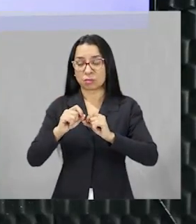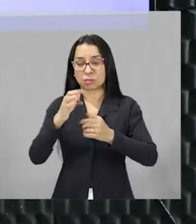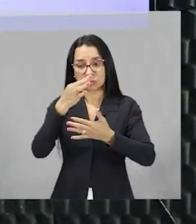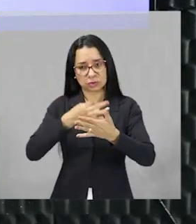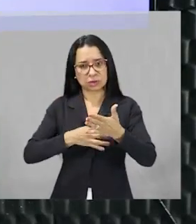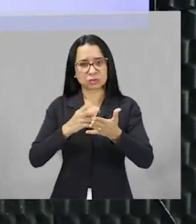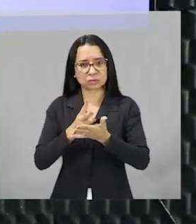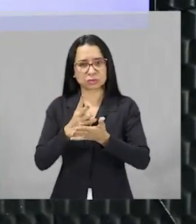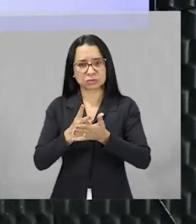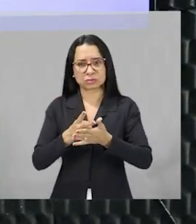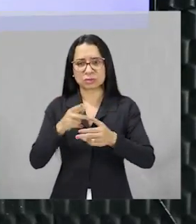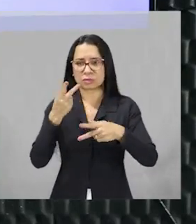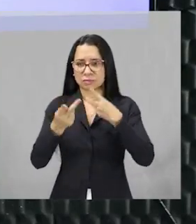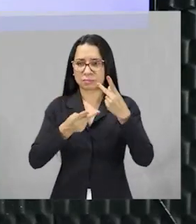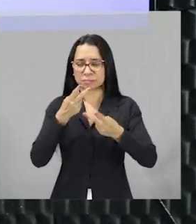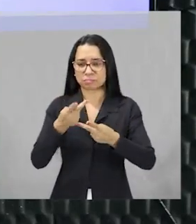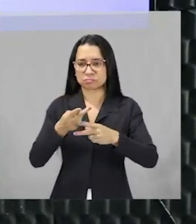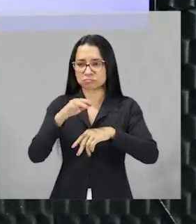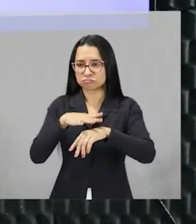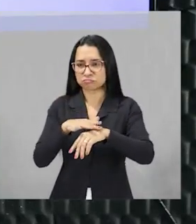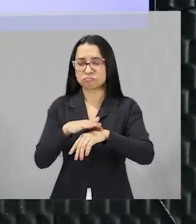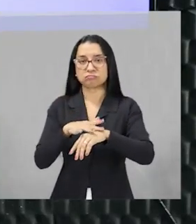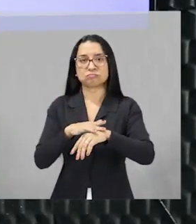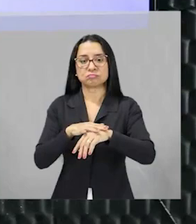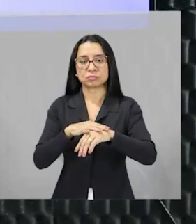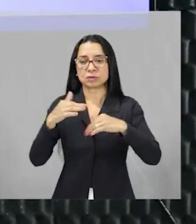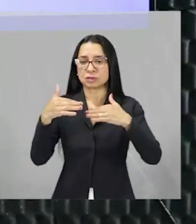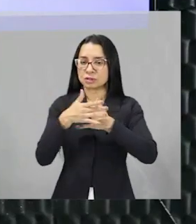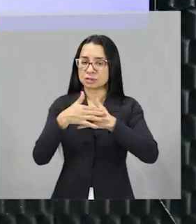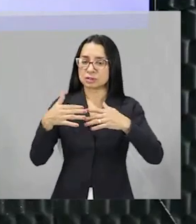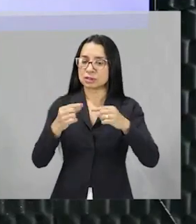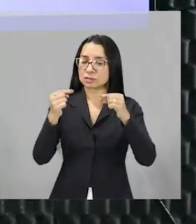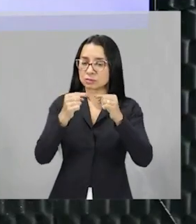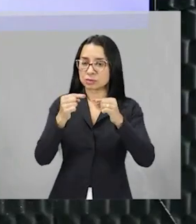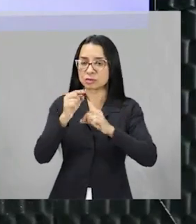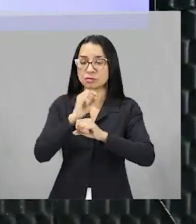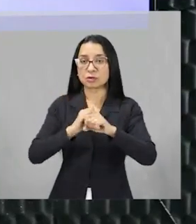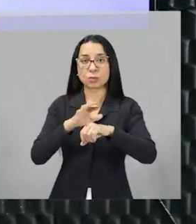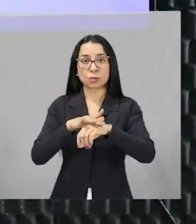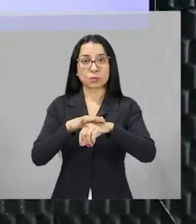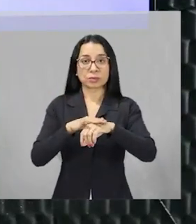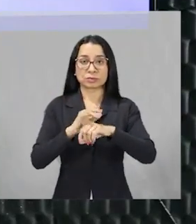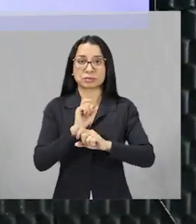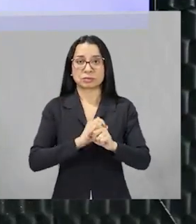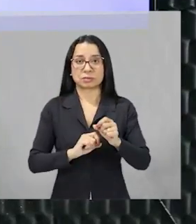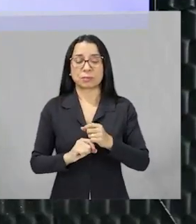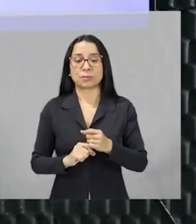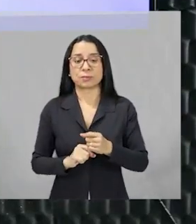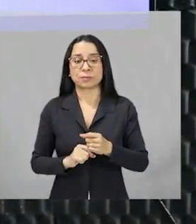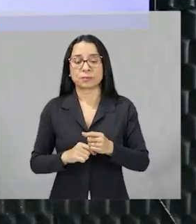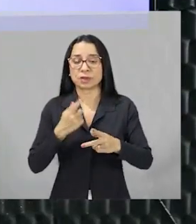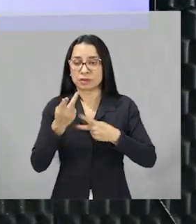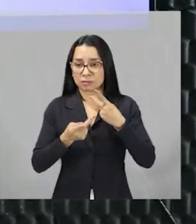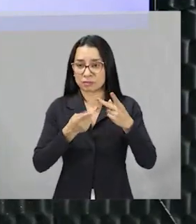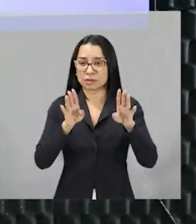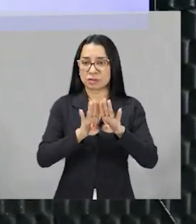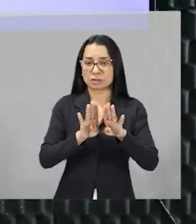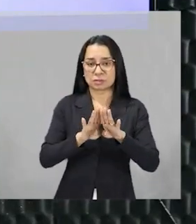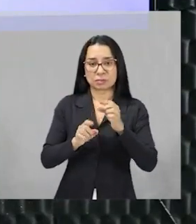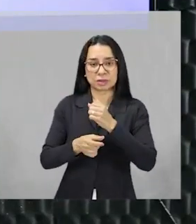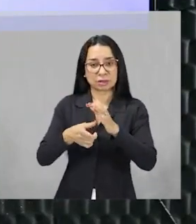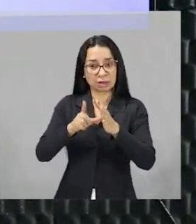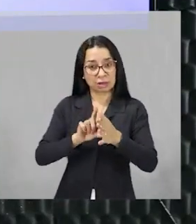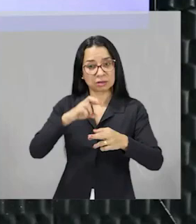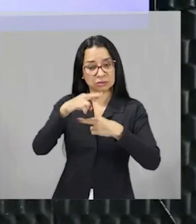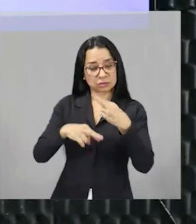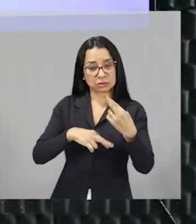falando de quê? De doença. Então tu puxa lá, a cidade da morte era relativo o quê? A doença, por exemplo, doenças, tá certo? E ele diz que isso acontecia muito antes